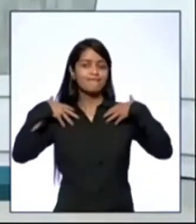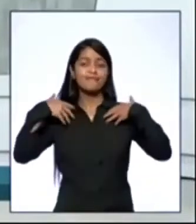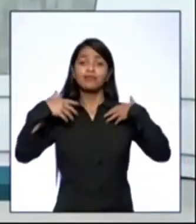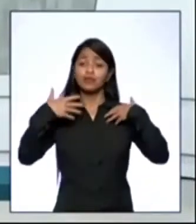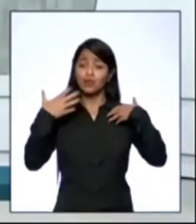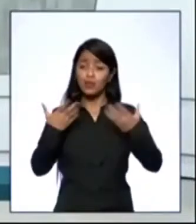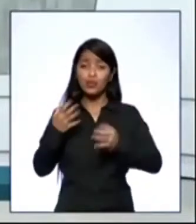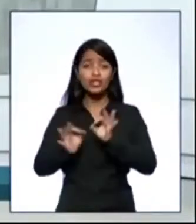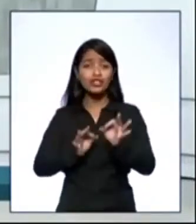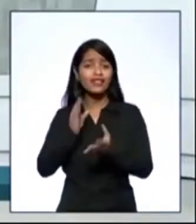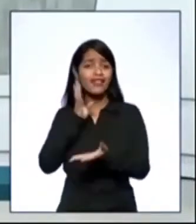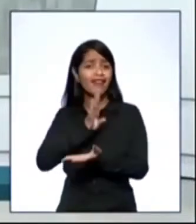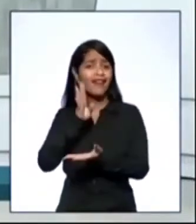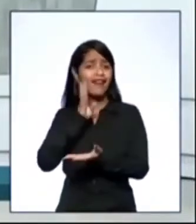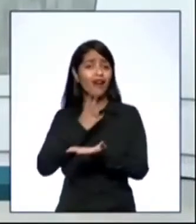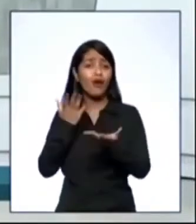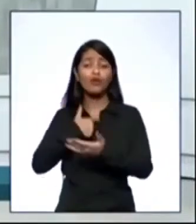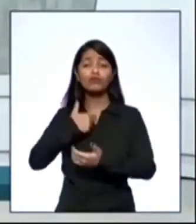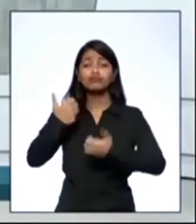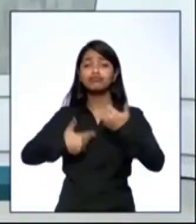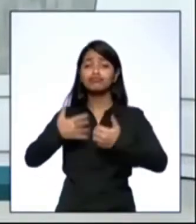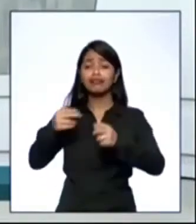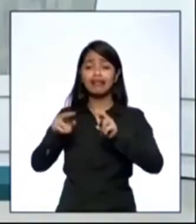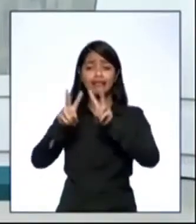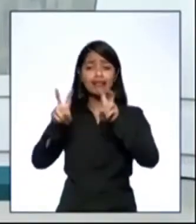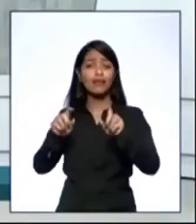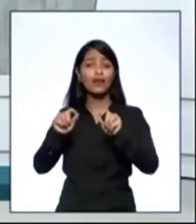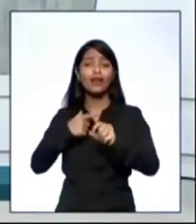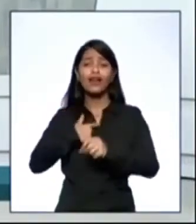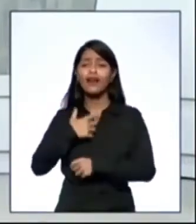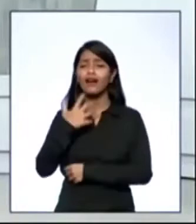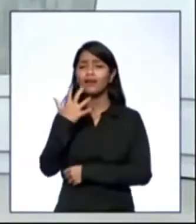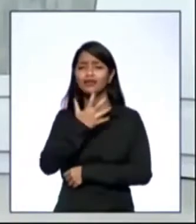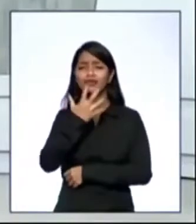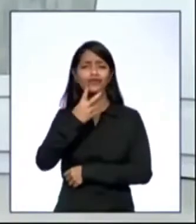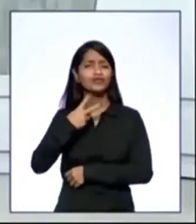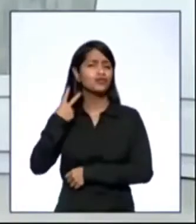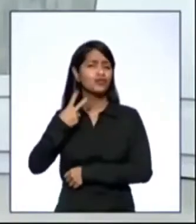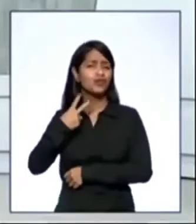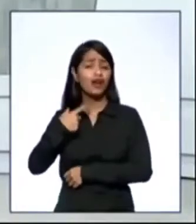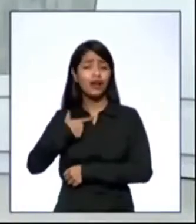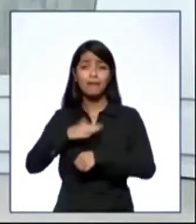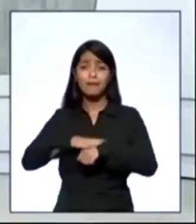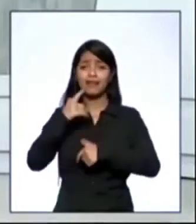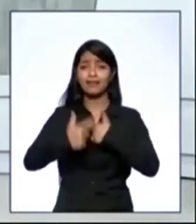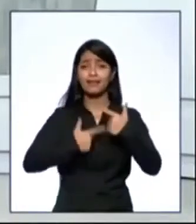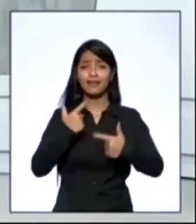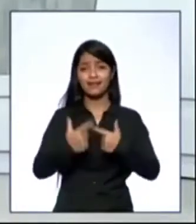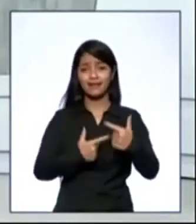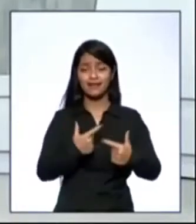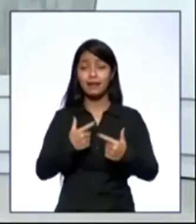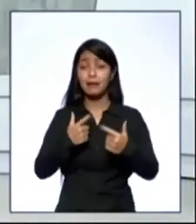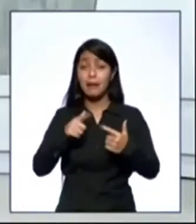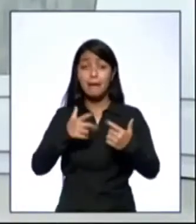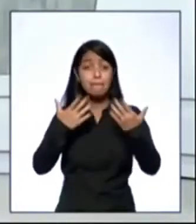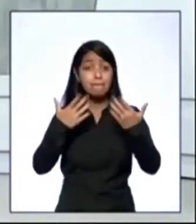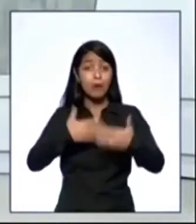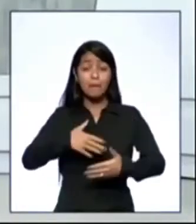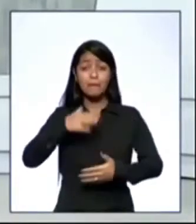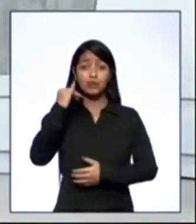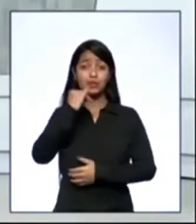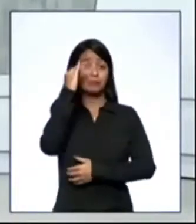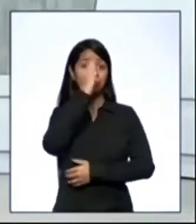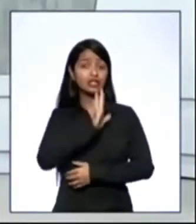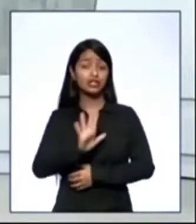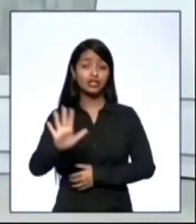falando de um negócio que eu sou apaixonado num vestibular, que é o vestibular que eu acho que eu mais trabalho. São as provas mais importantes do Brasil inteiro,